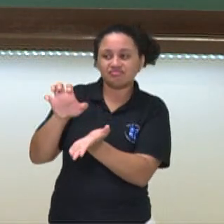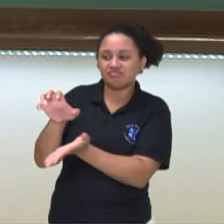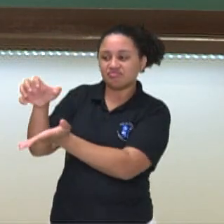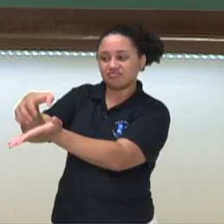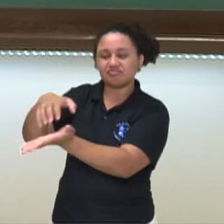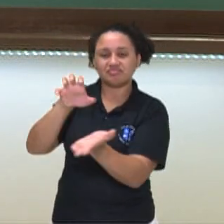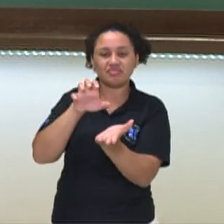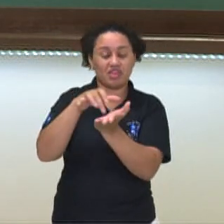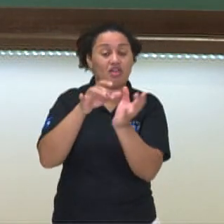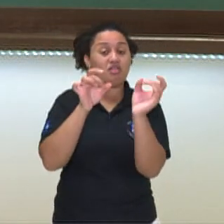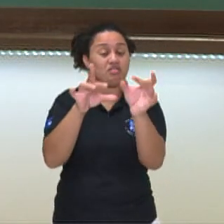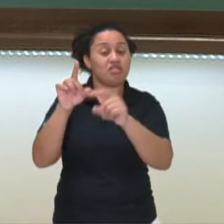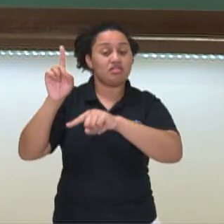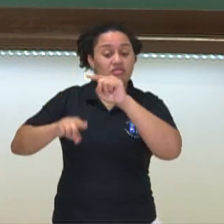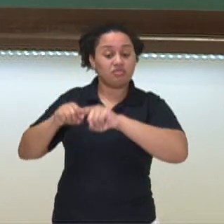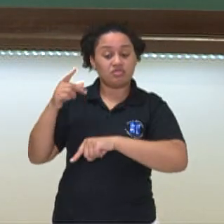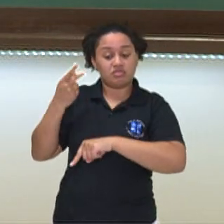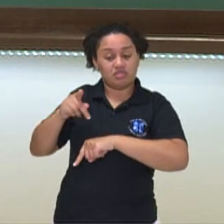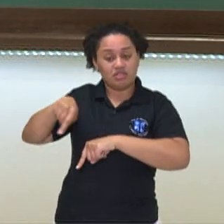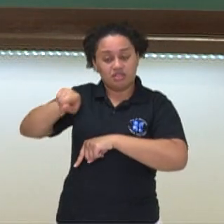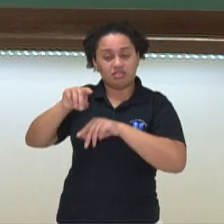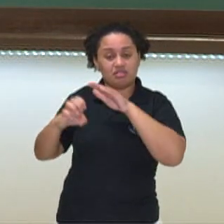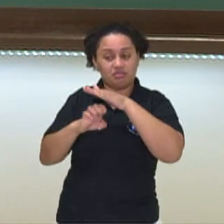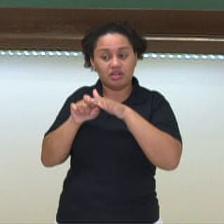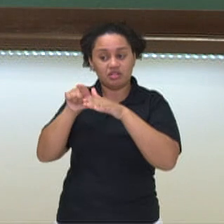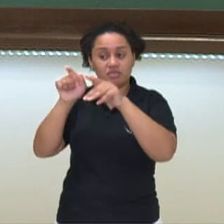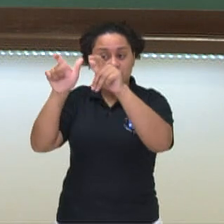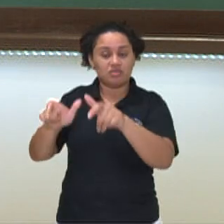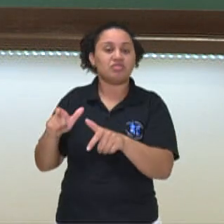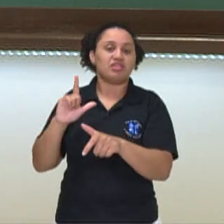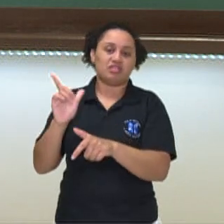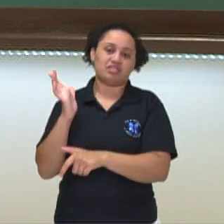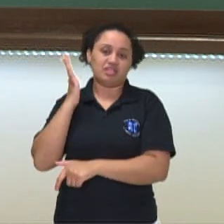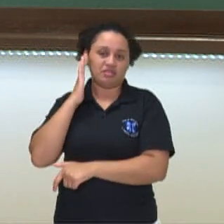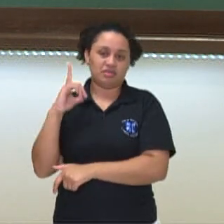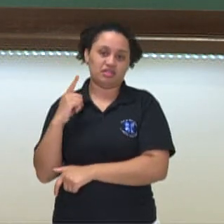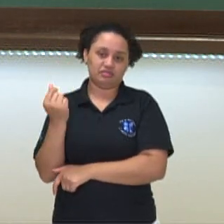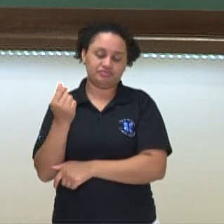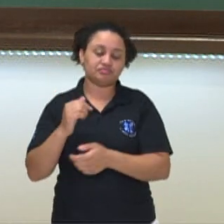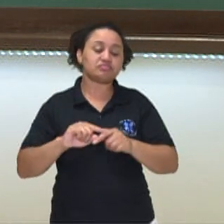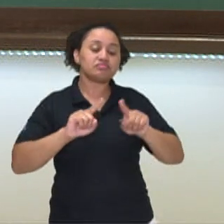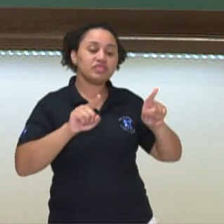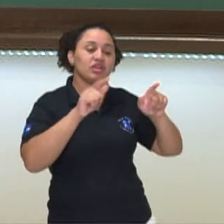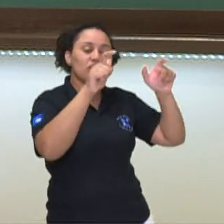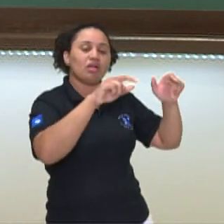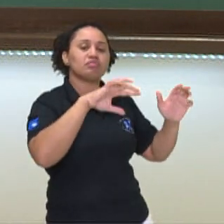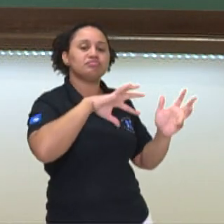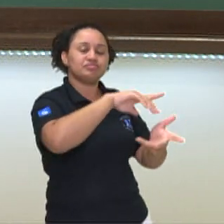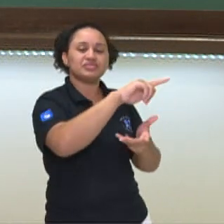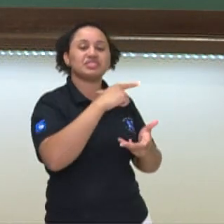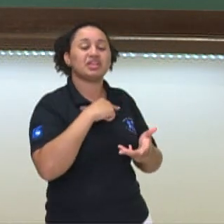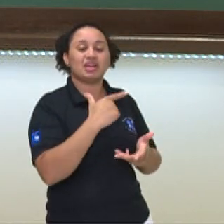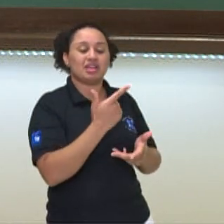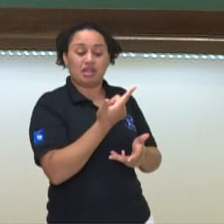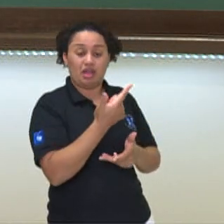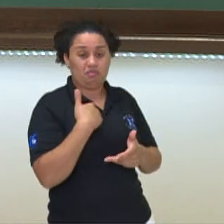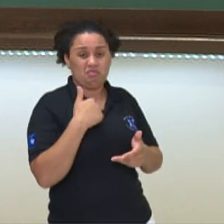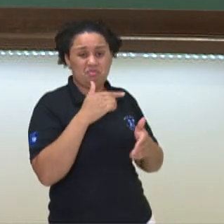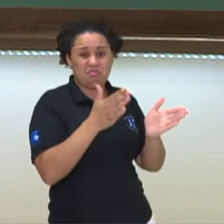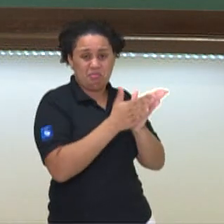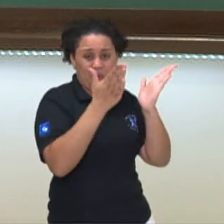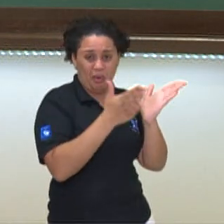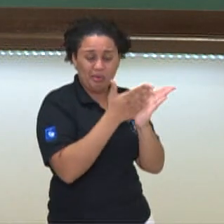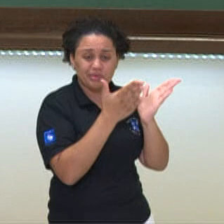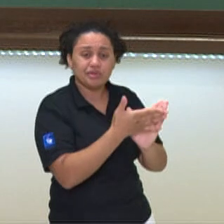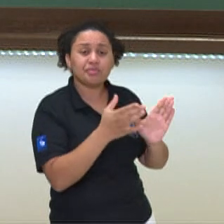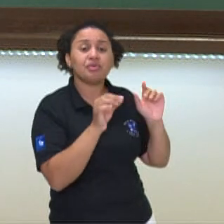querer vender os seus produtos para aquelas pessoas que dispõem de capital. Já as áreas do nosso planeta, onde não existe o capital disponível,